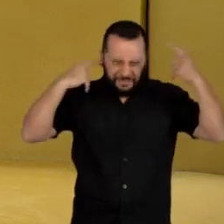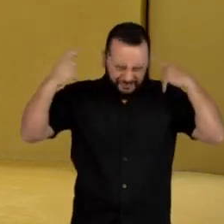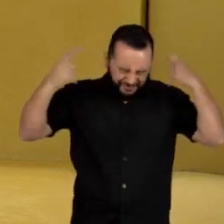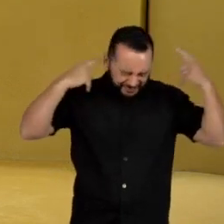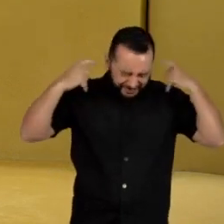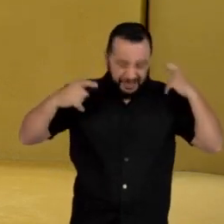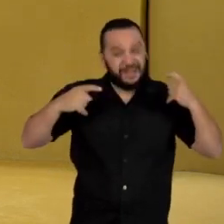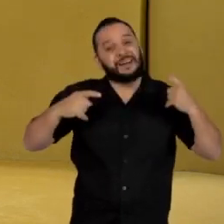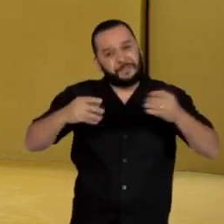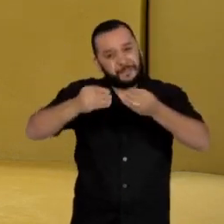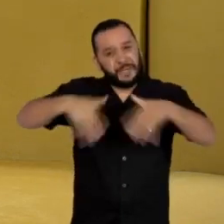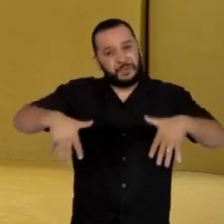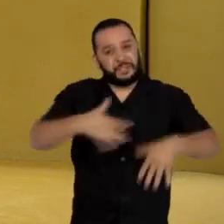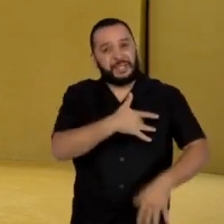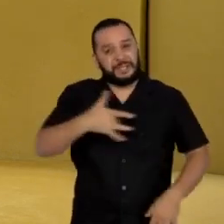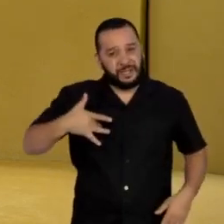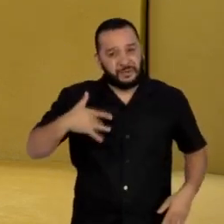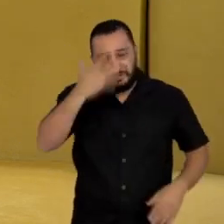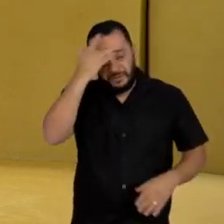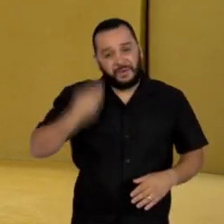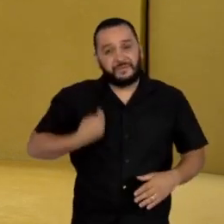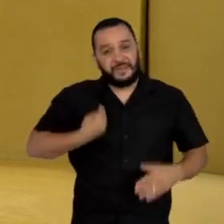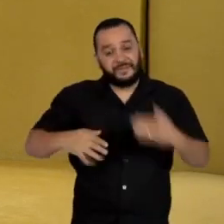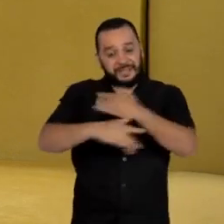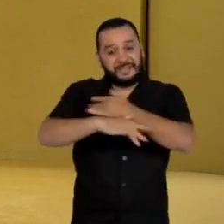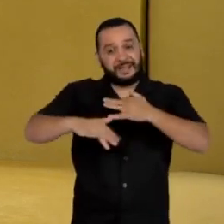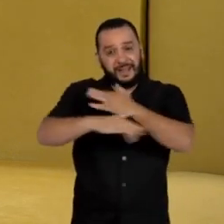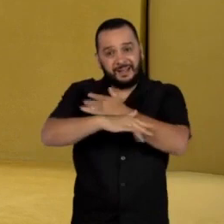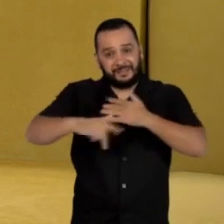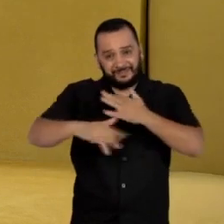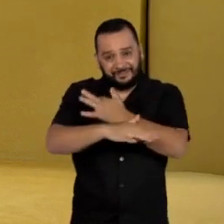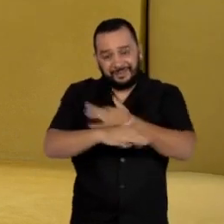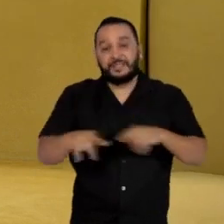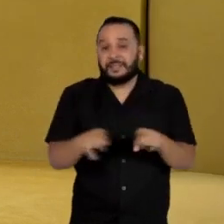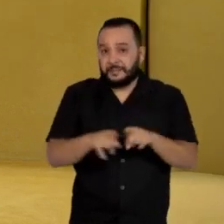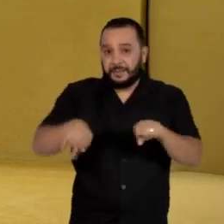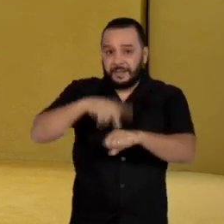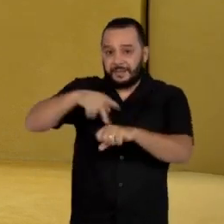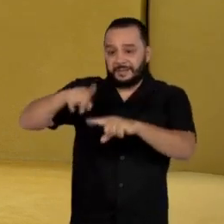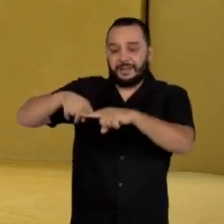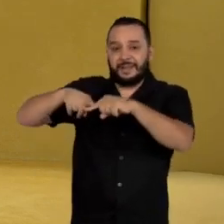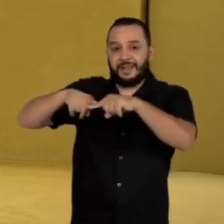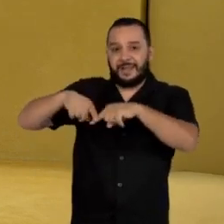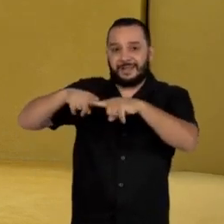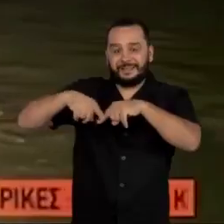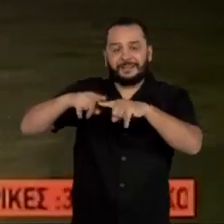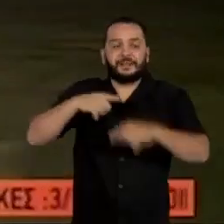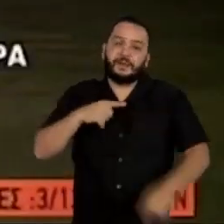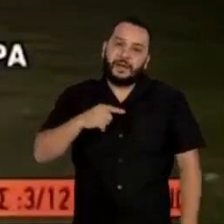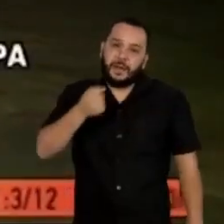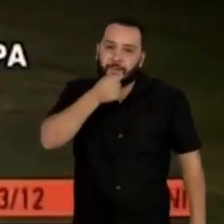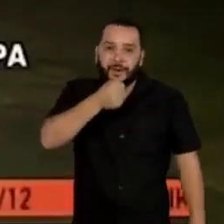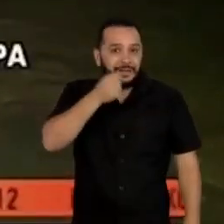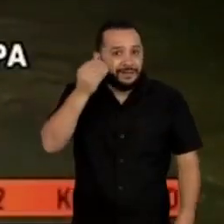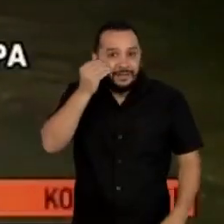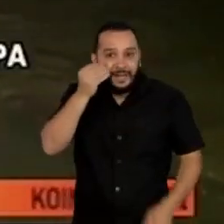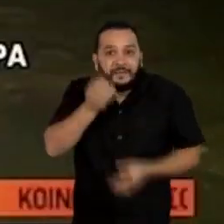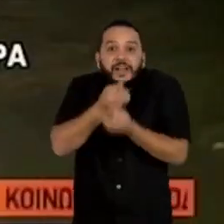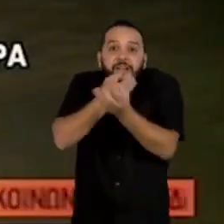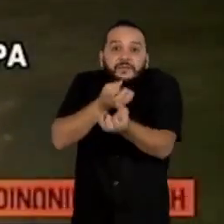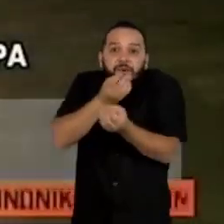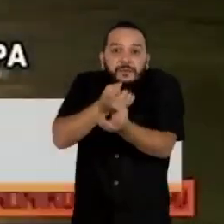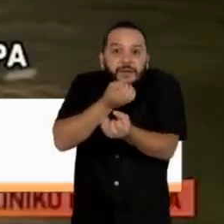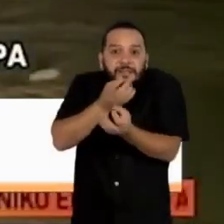mal à saúde de quem mora nas grandes cidades. E na Grécia, o repórter que tentava transmitir as